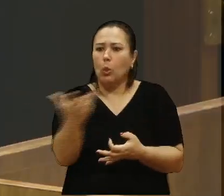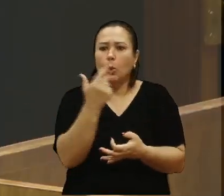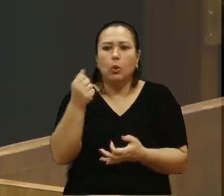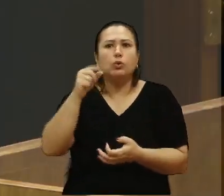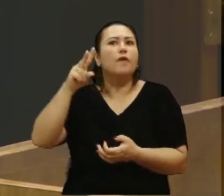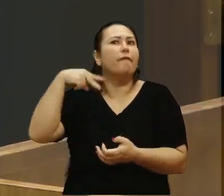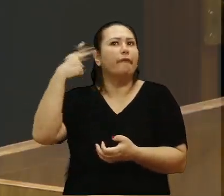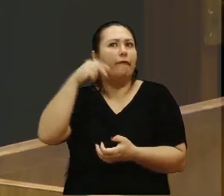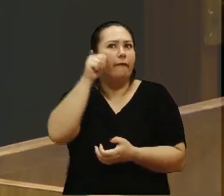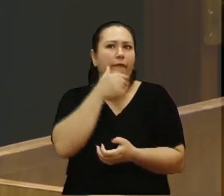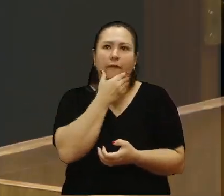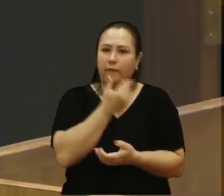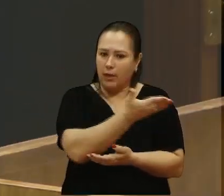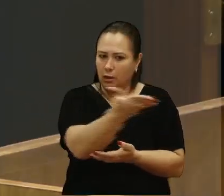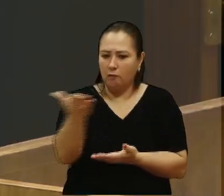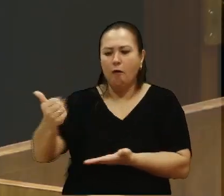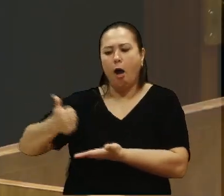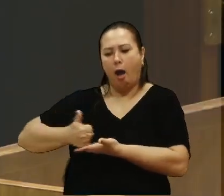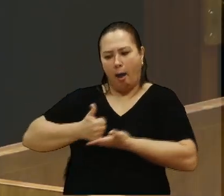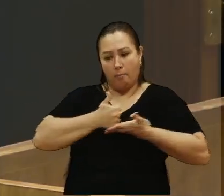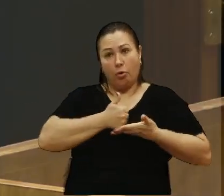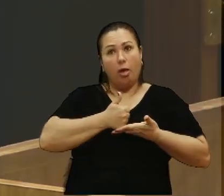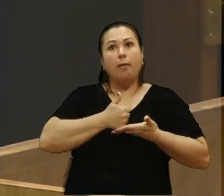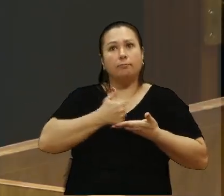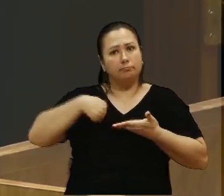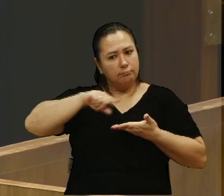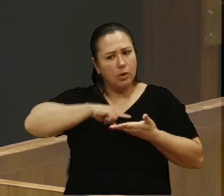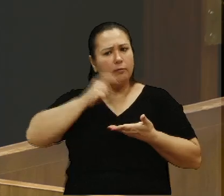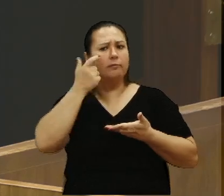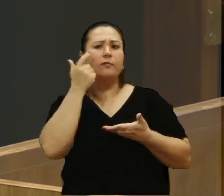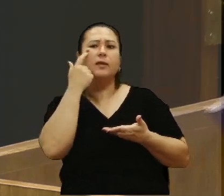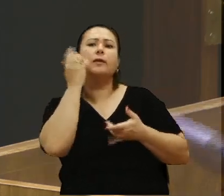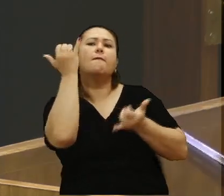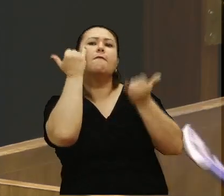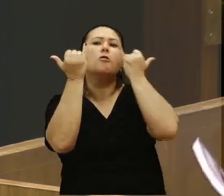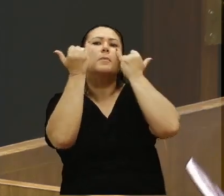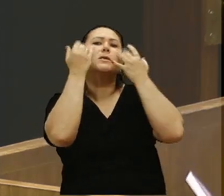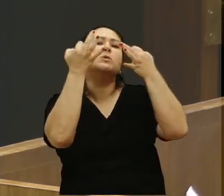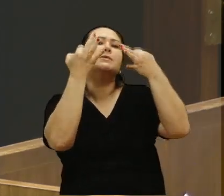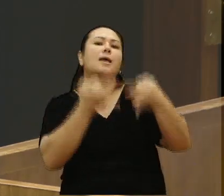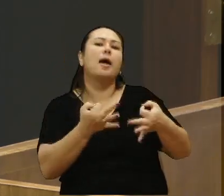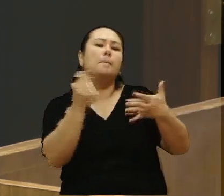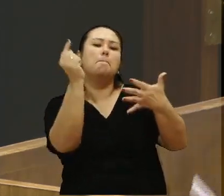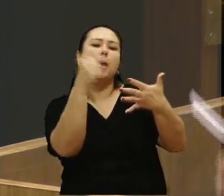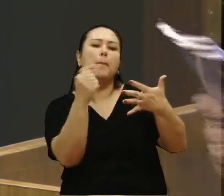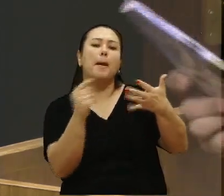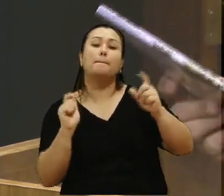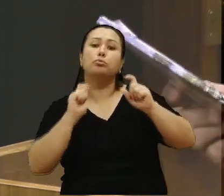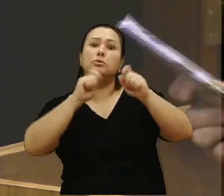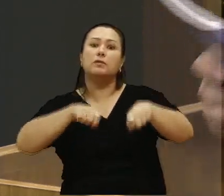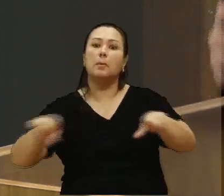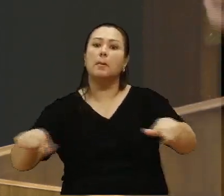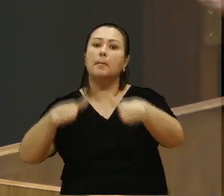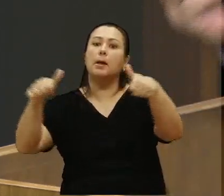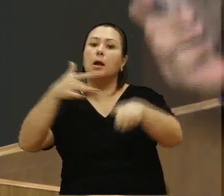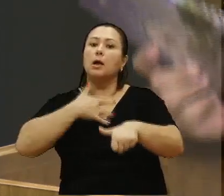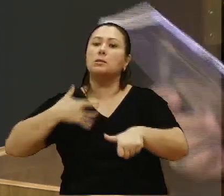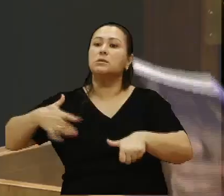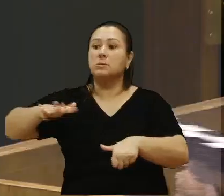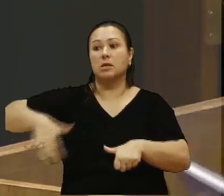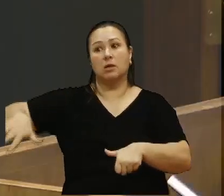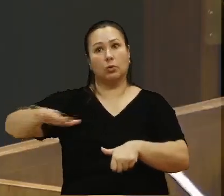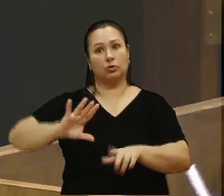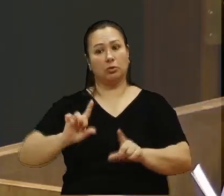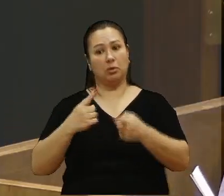e vereadoras vão apoiar e vamos ouvir, com dados e com possibilidades. Porque se não for aceito, aí